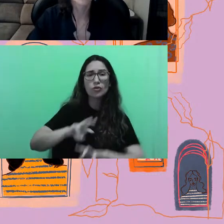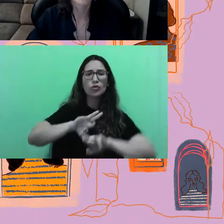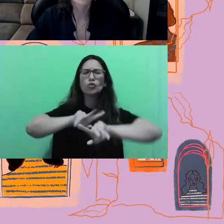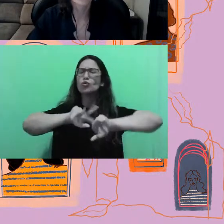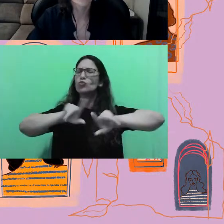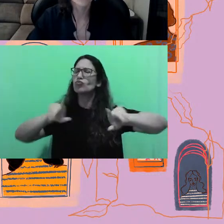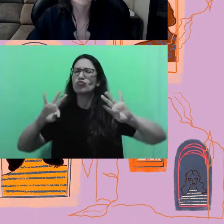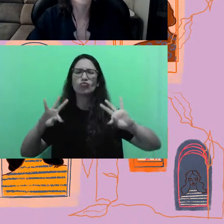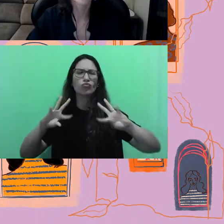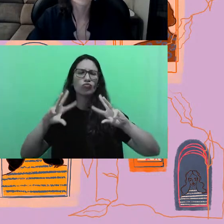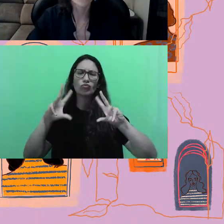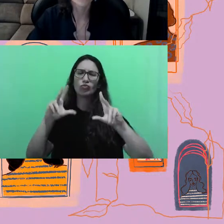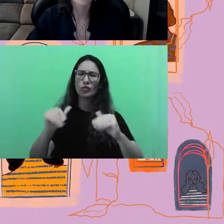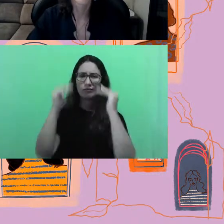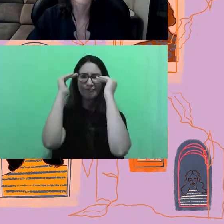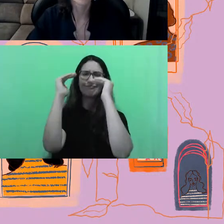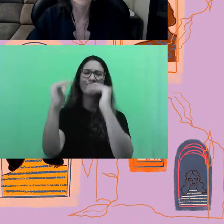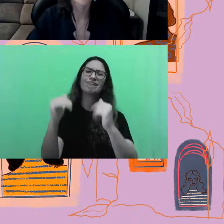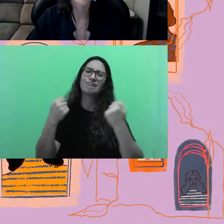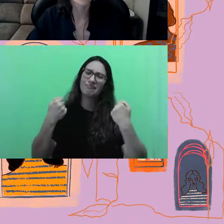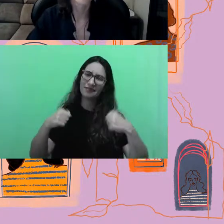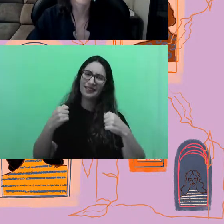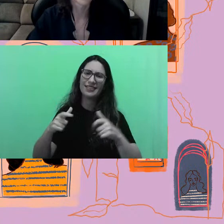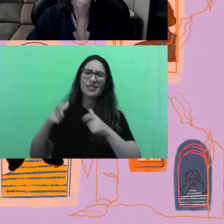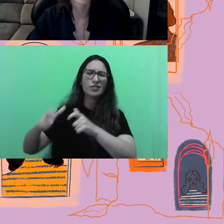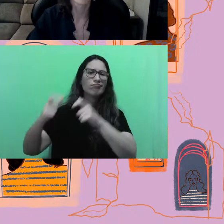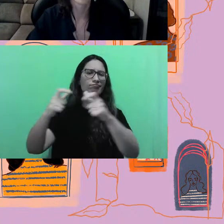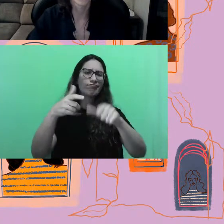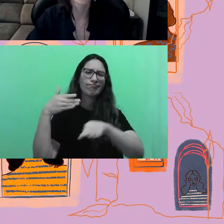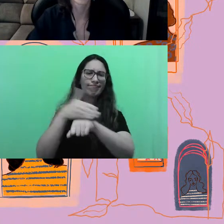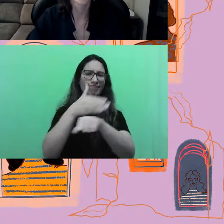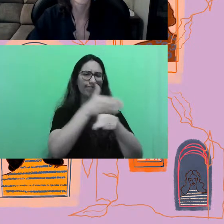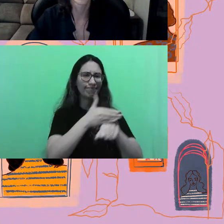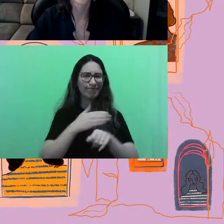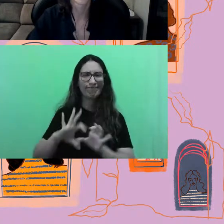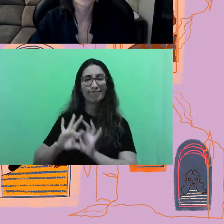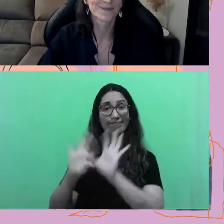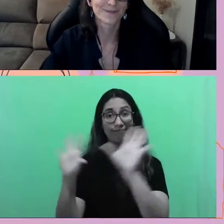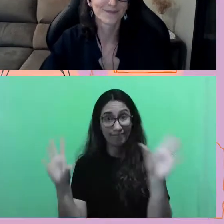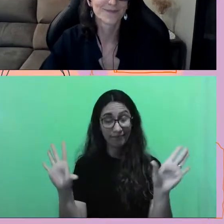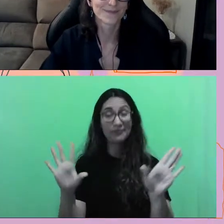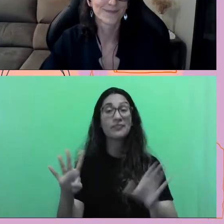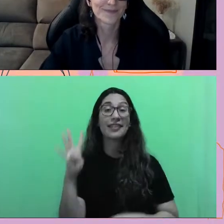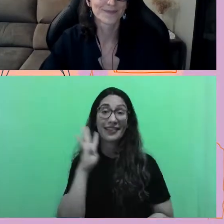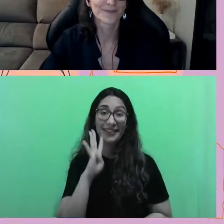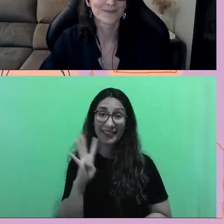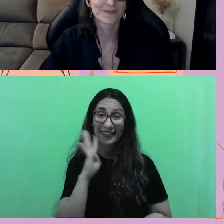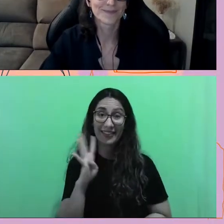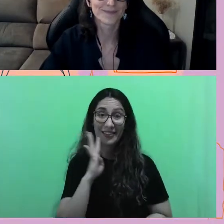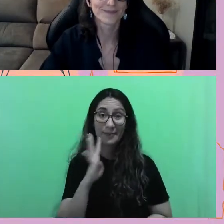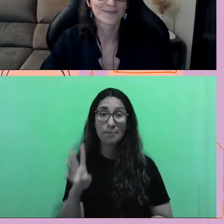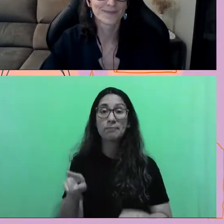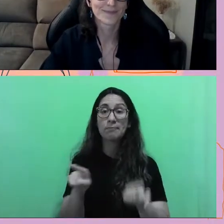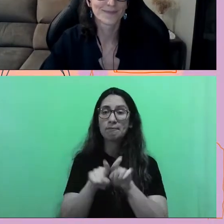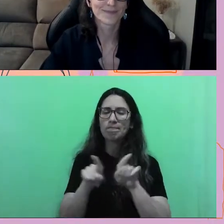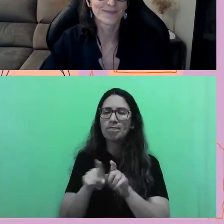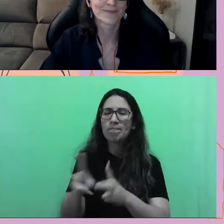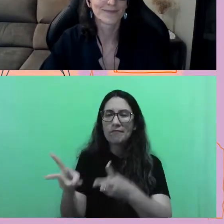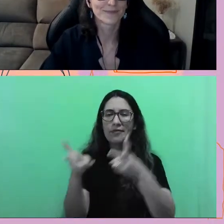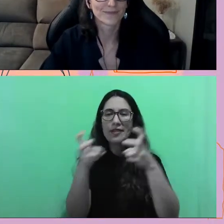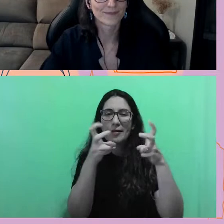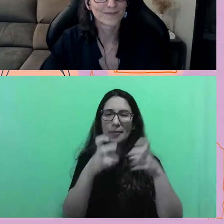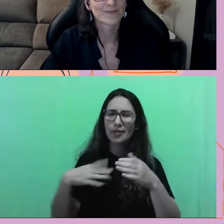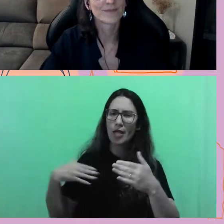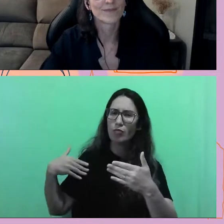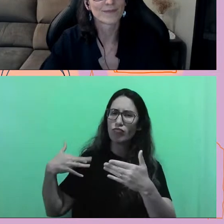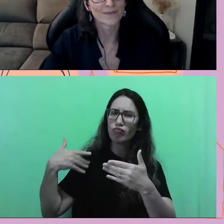os corpos, em todos os espaços. E é muito bacana, assim, quando a gente percebe a repercussão que